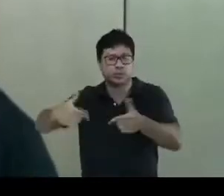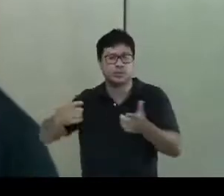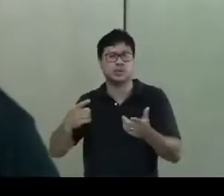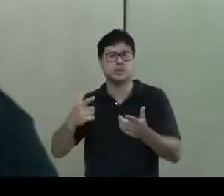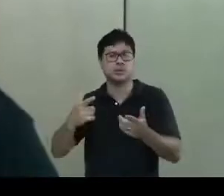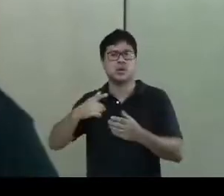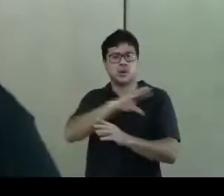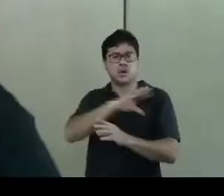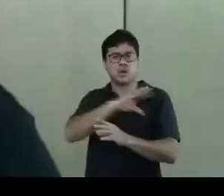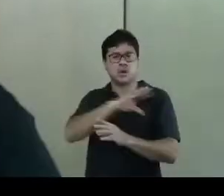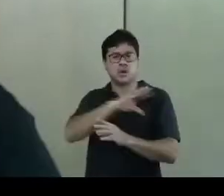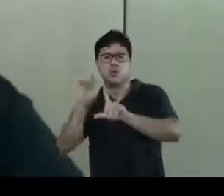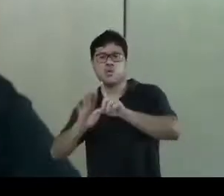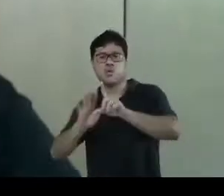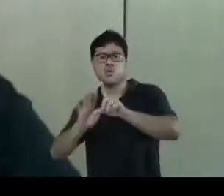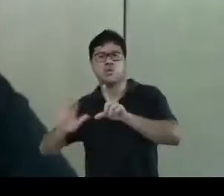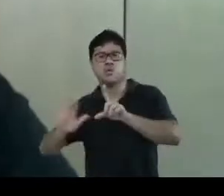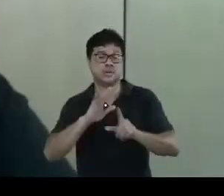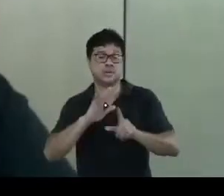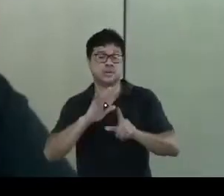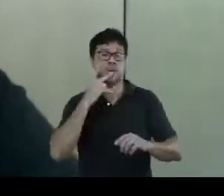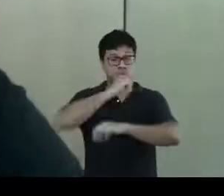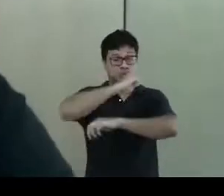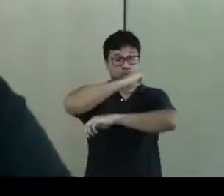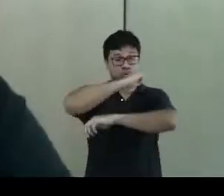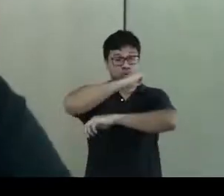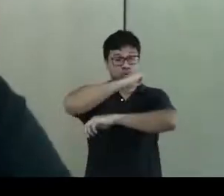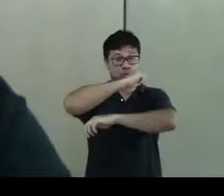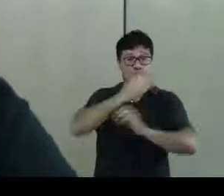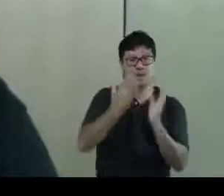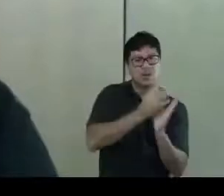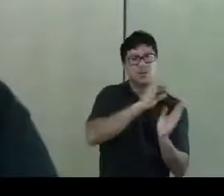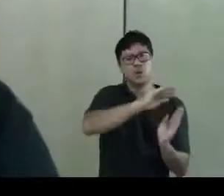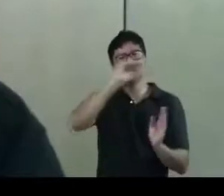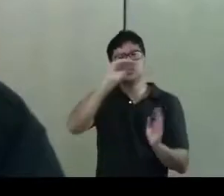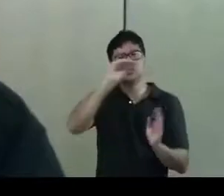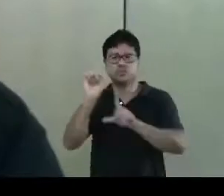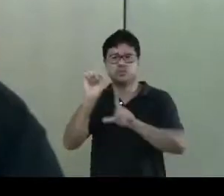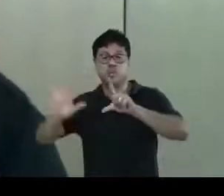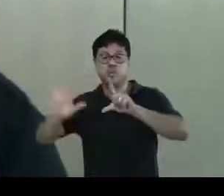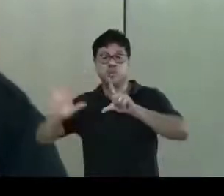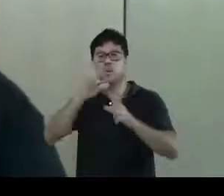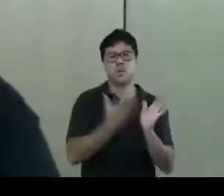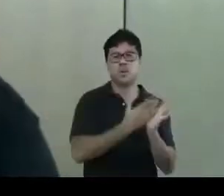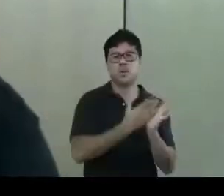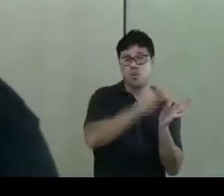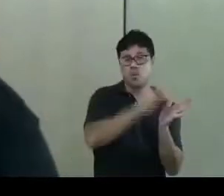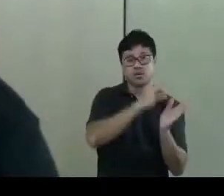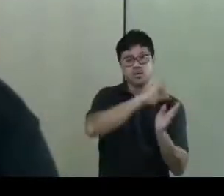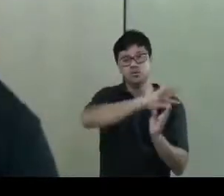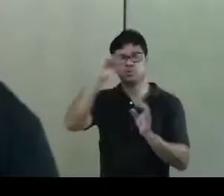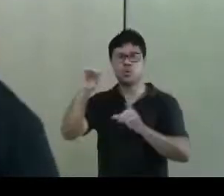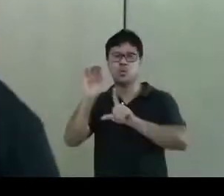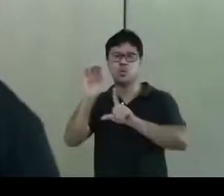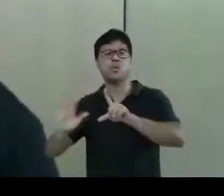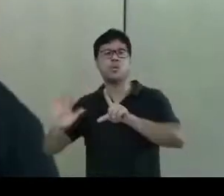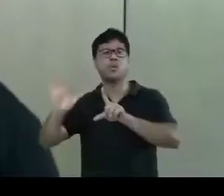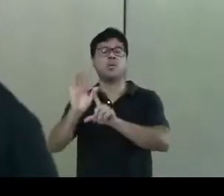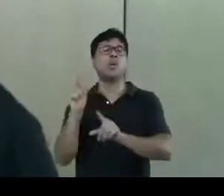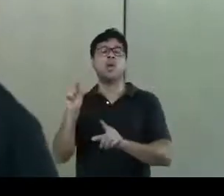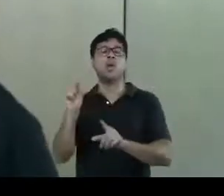de digitalização, percebam, a digitalização de um livro, a digitalização de um original, ela por si só não